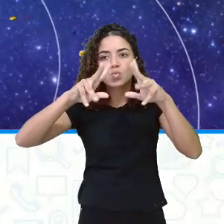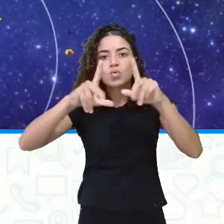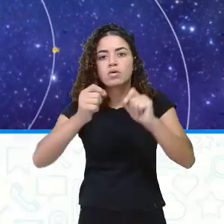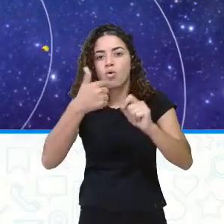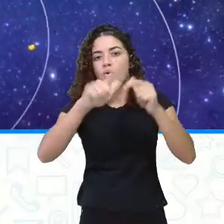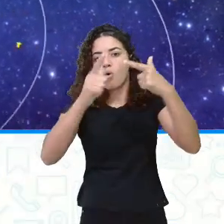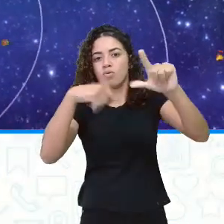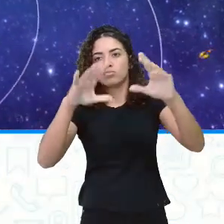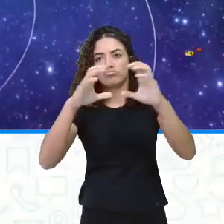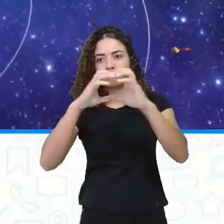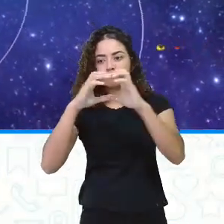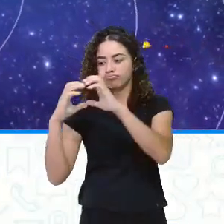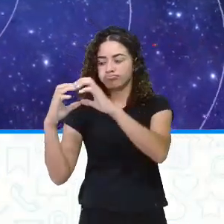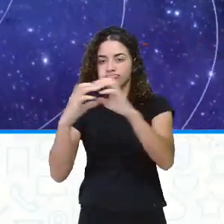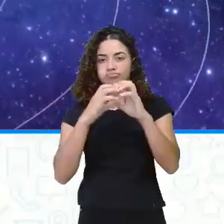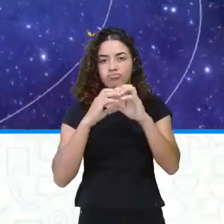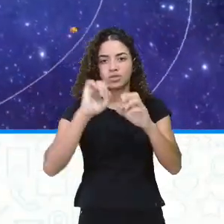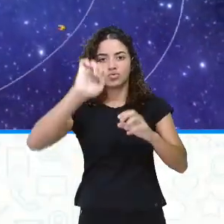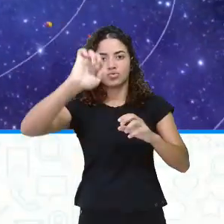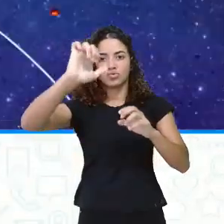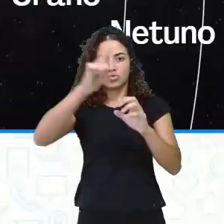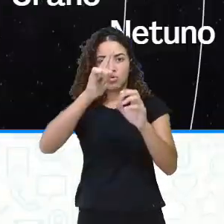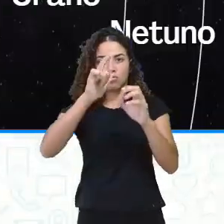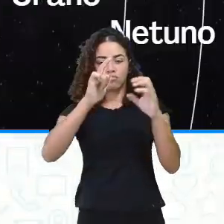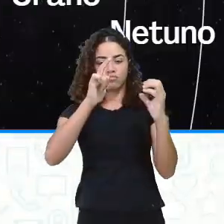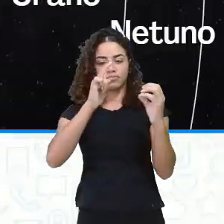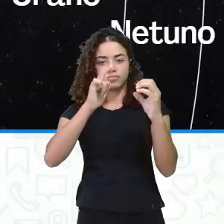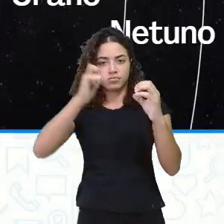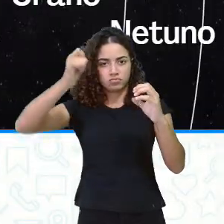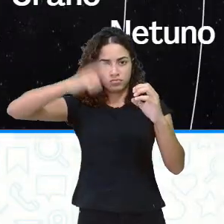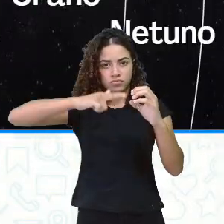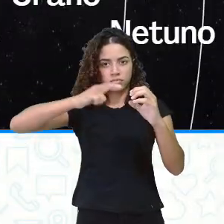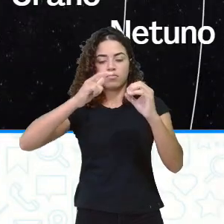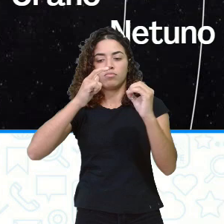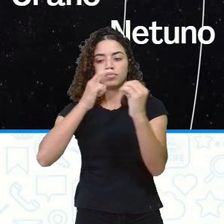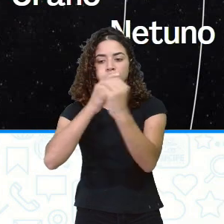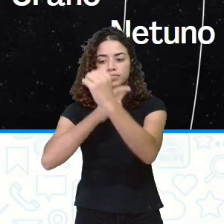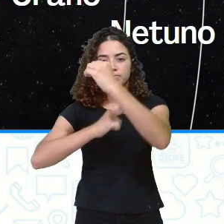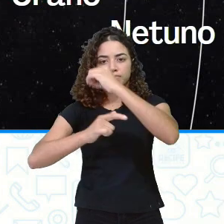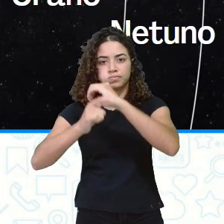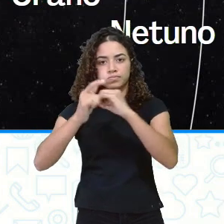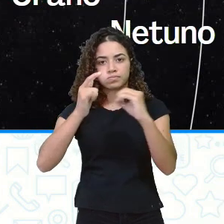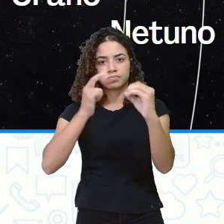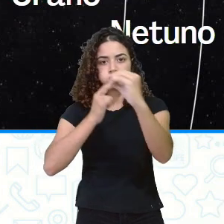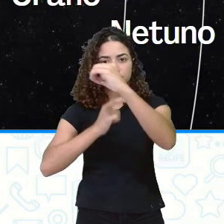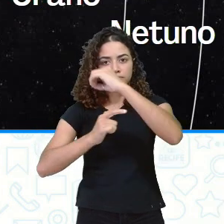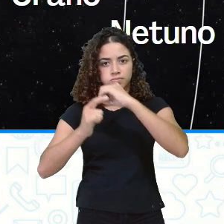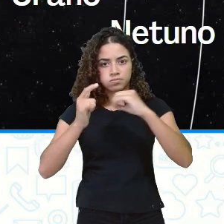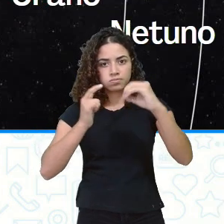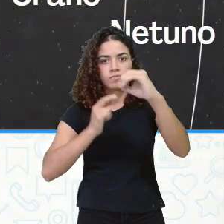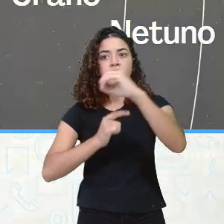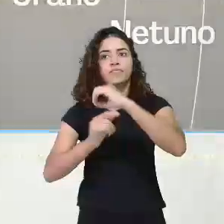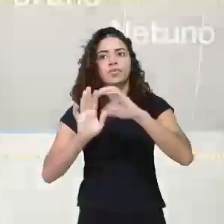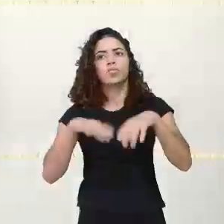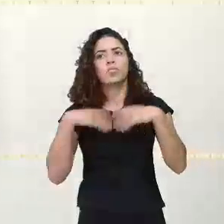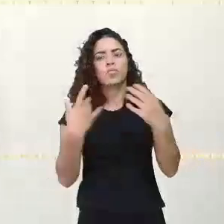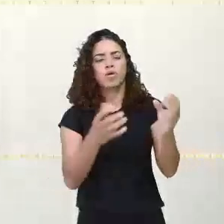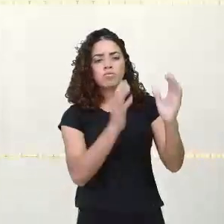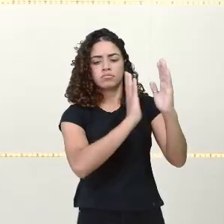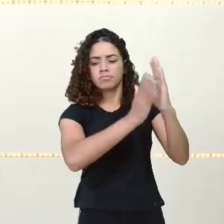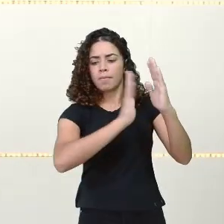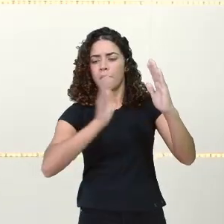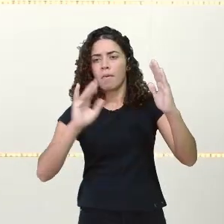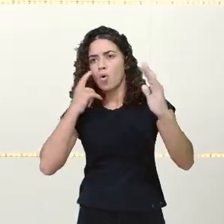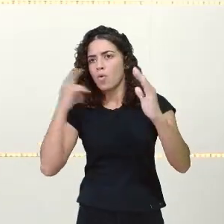os outros planetas giram em torno dessa estrela, tá certo? Então, Qual é a disposição aqui dos nossos planetas, professora